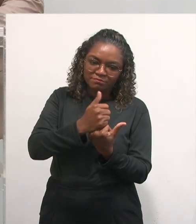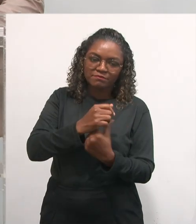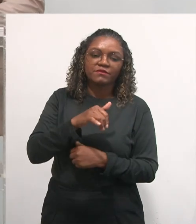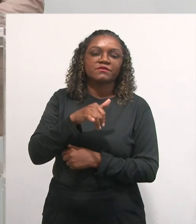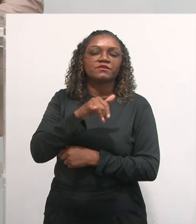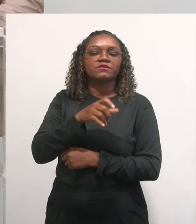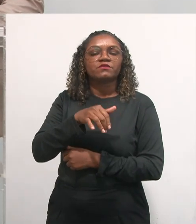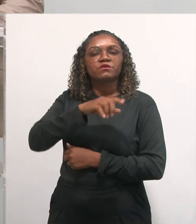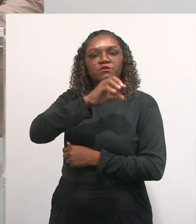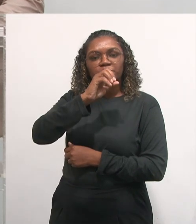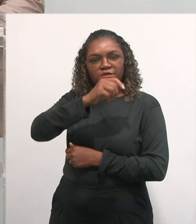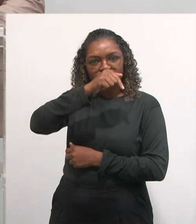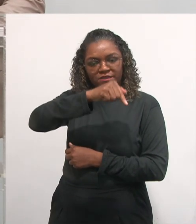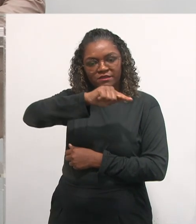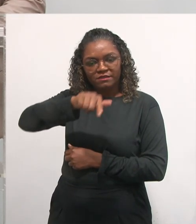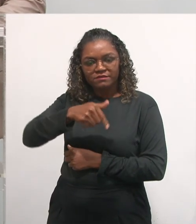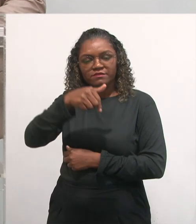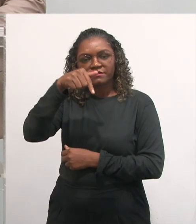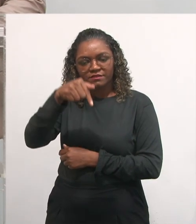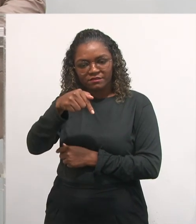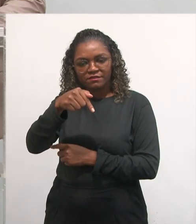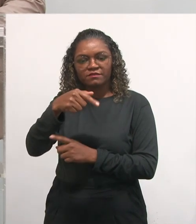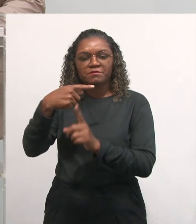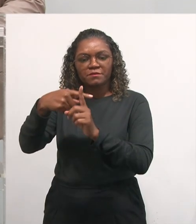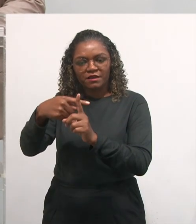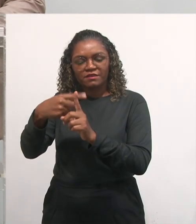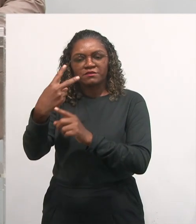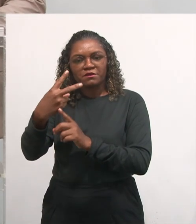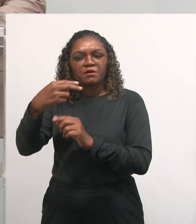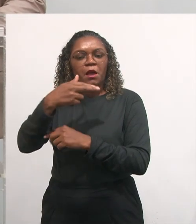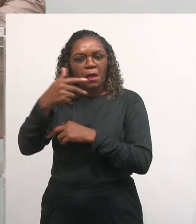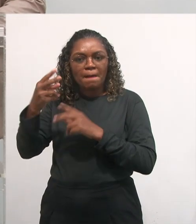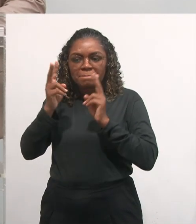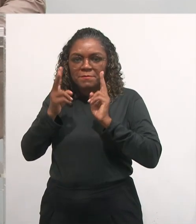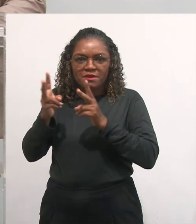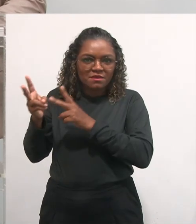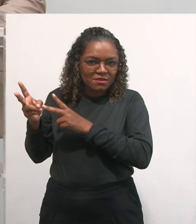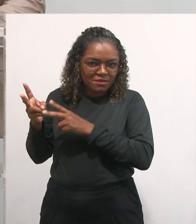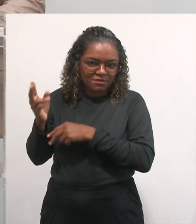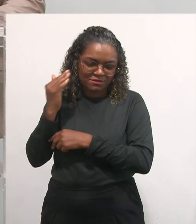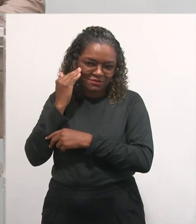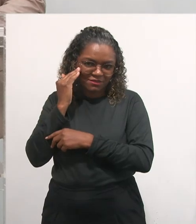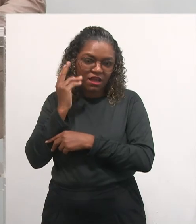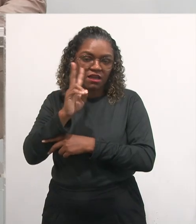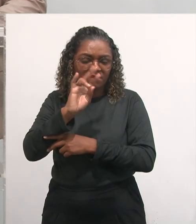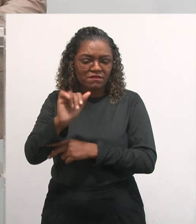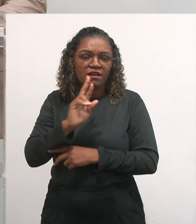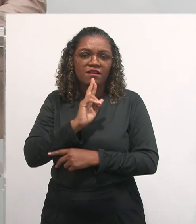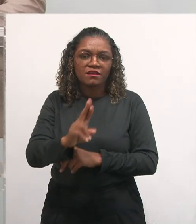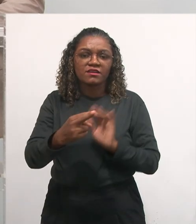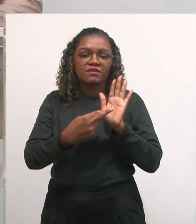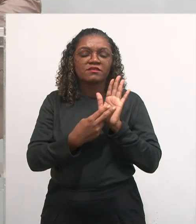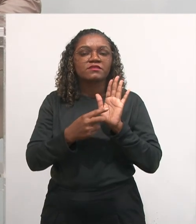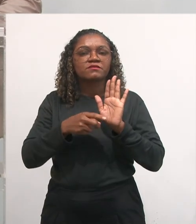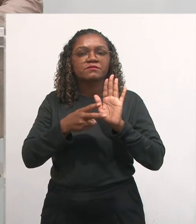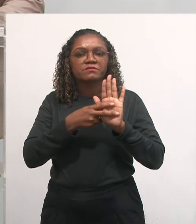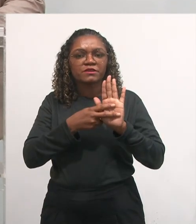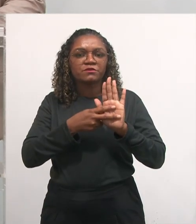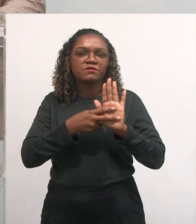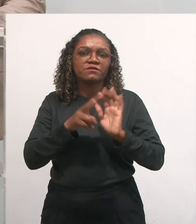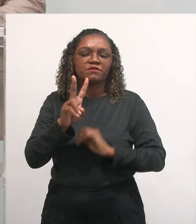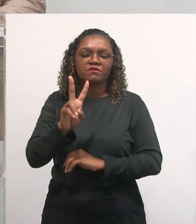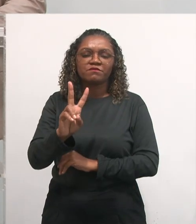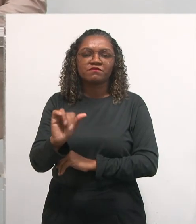Beleza? E aí você tem essas informações de forma muito mais clara e muito mais eficiente. Você consegue